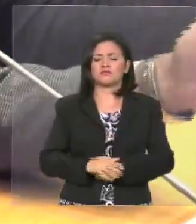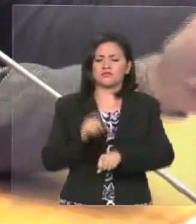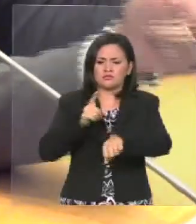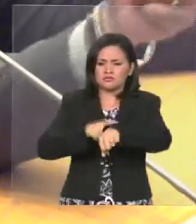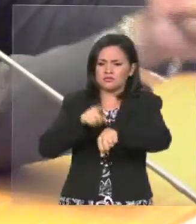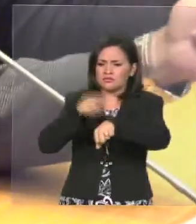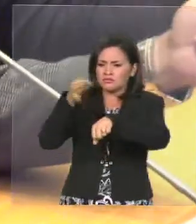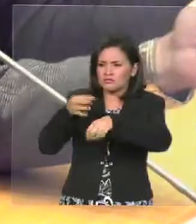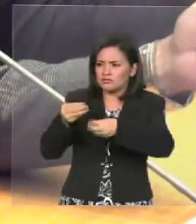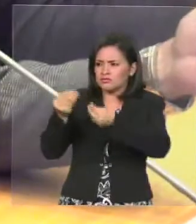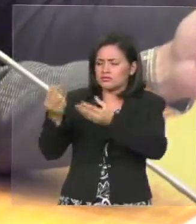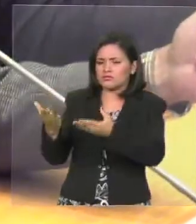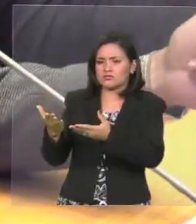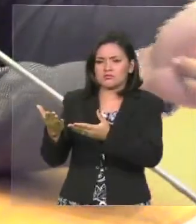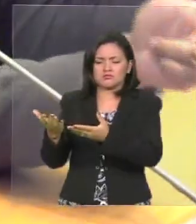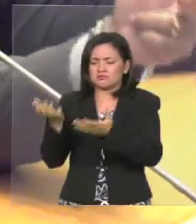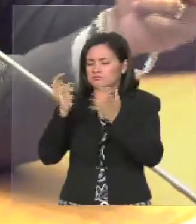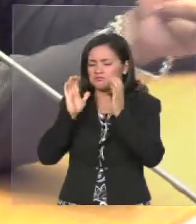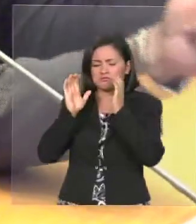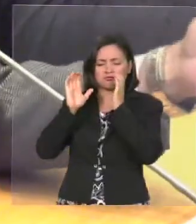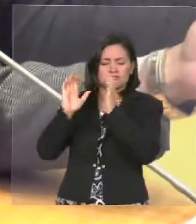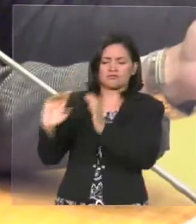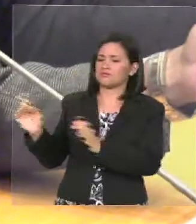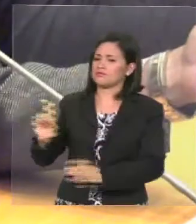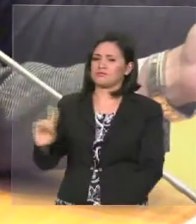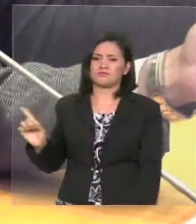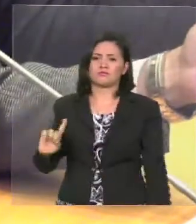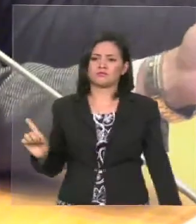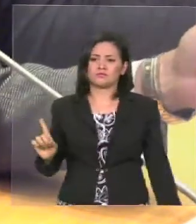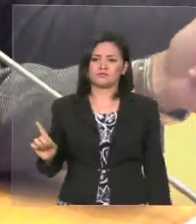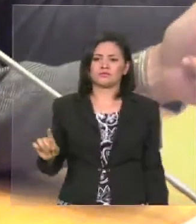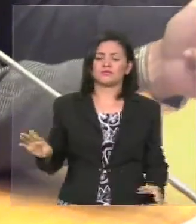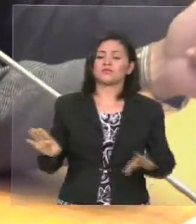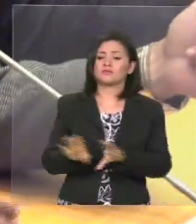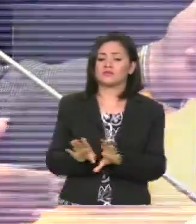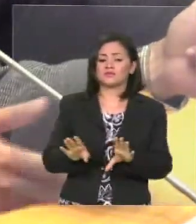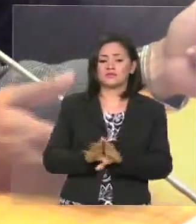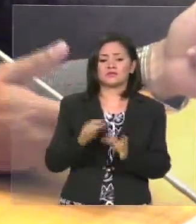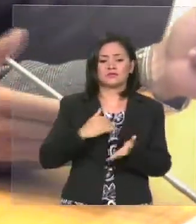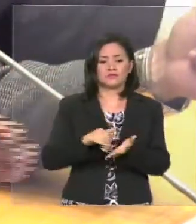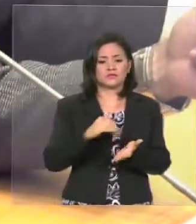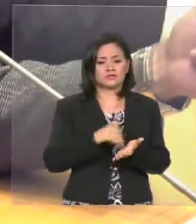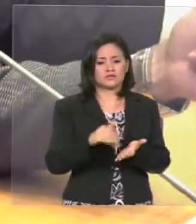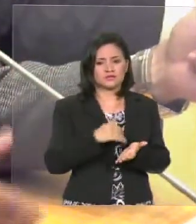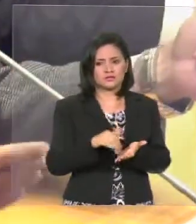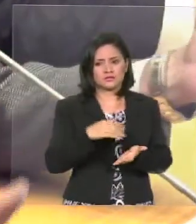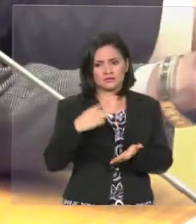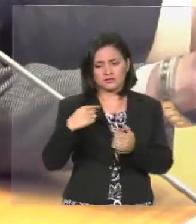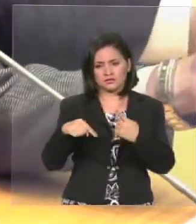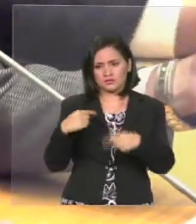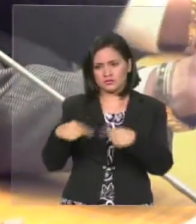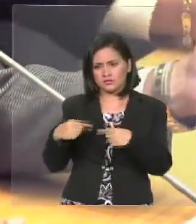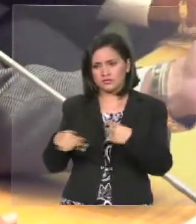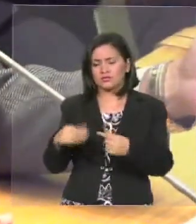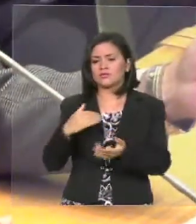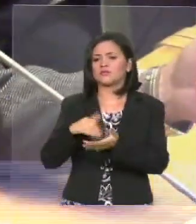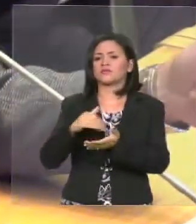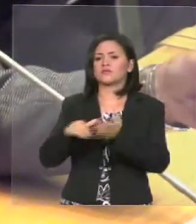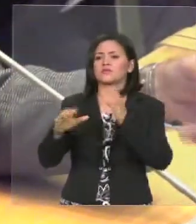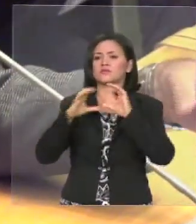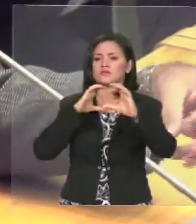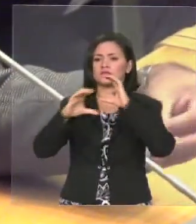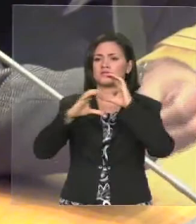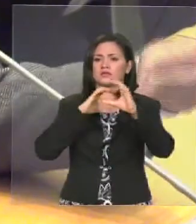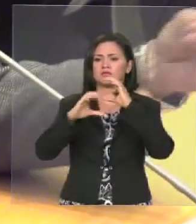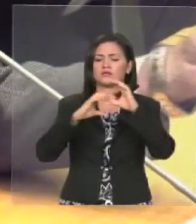Teve, para piorar, o secretário de articulação política, secretário de comunicação,